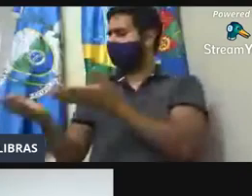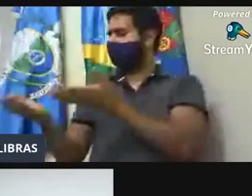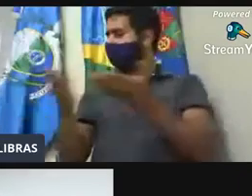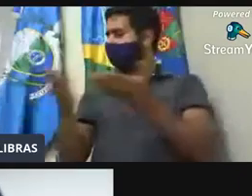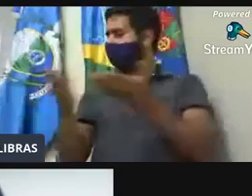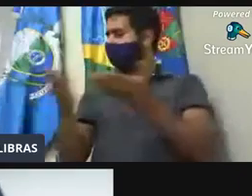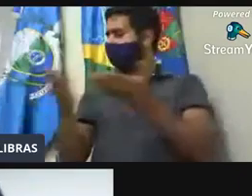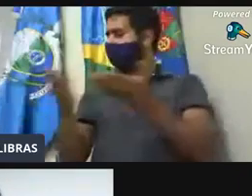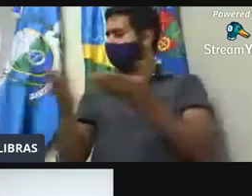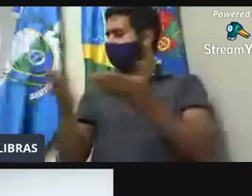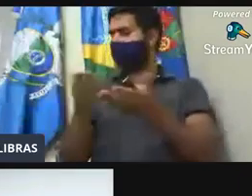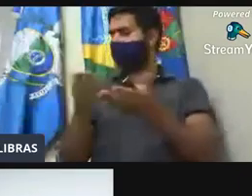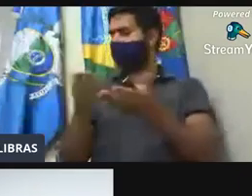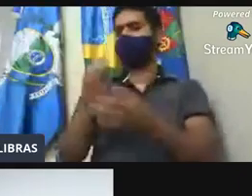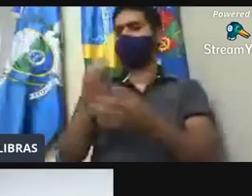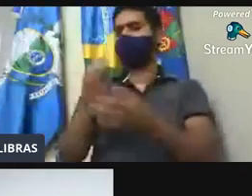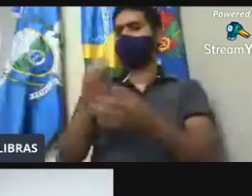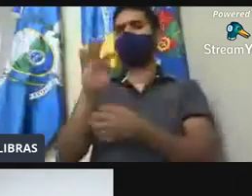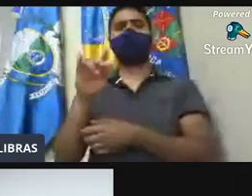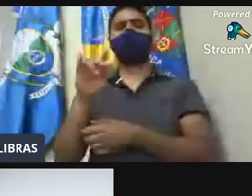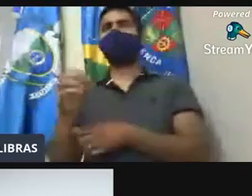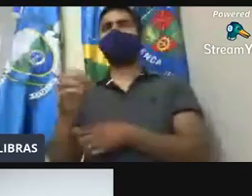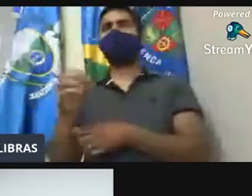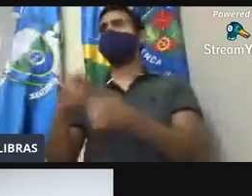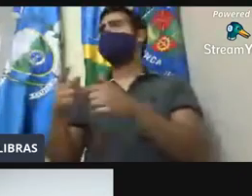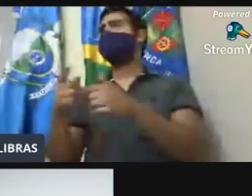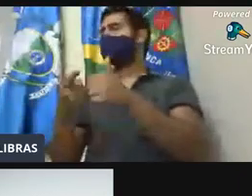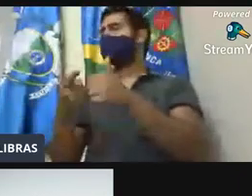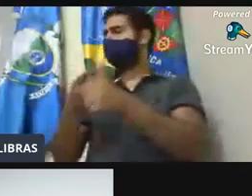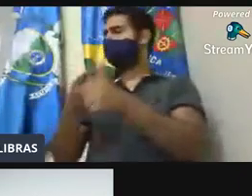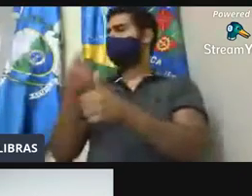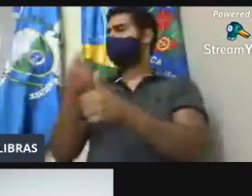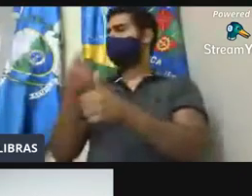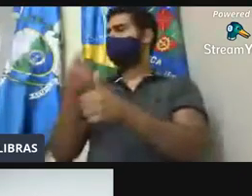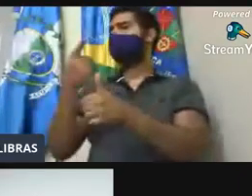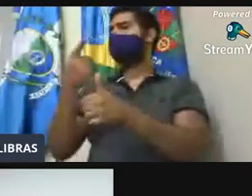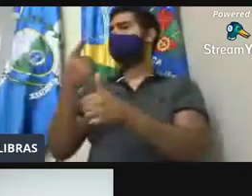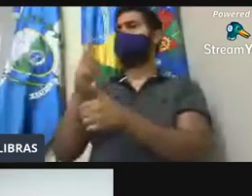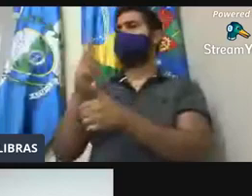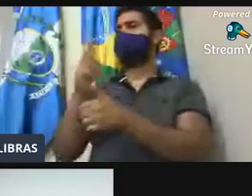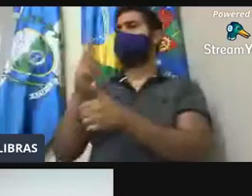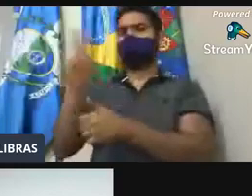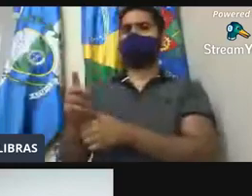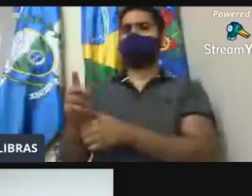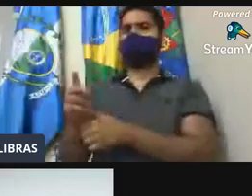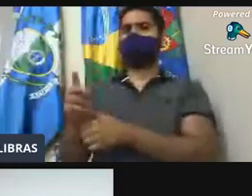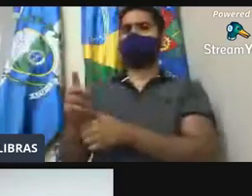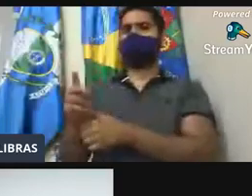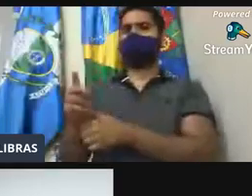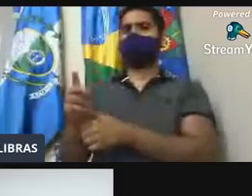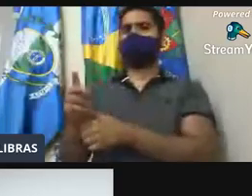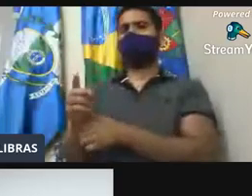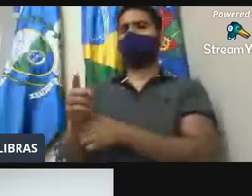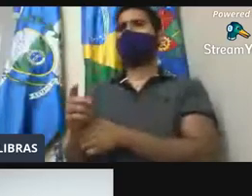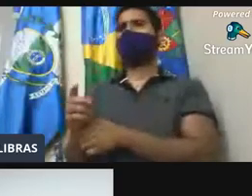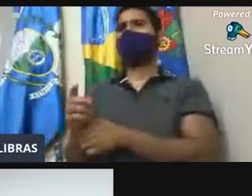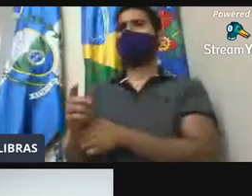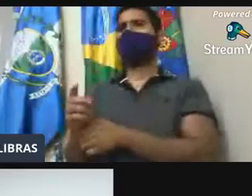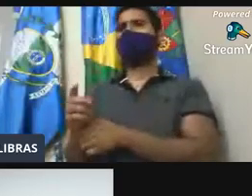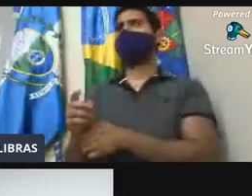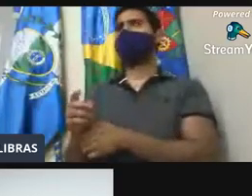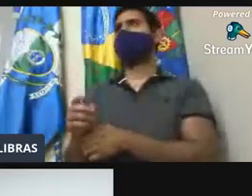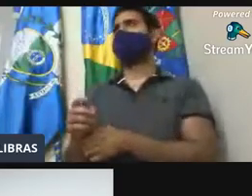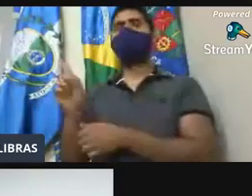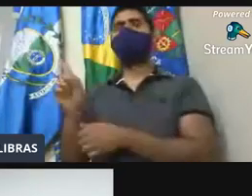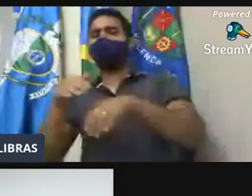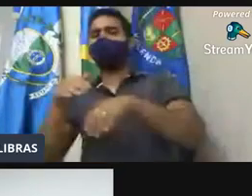tomando posse, venha à casa, vamos bater um papo e trazer informações assim bem esclarecedoras para que todo mundo fique sabendo em Valença